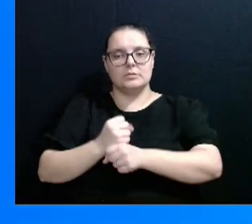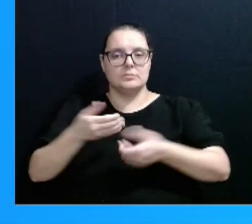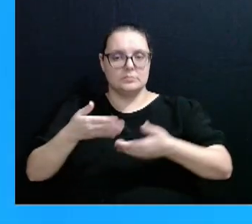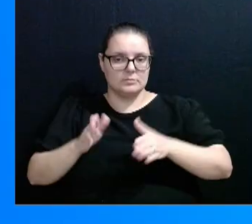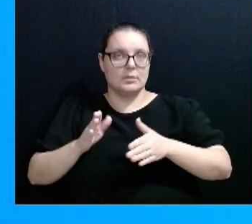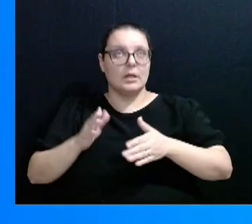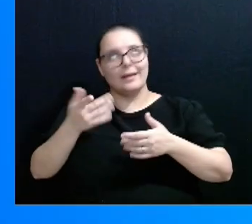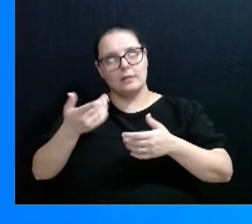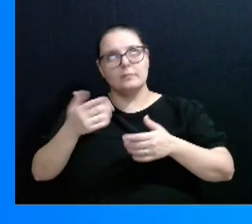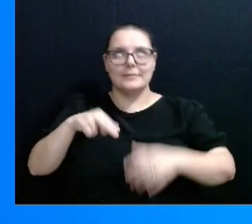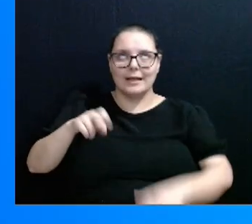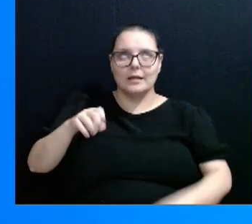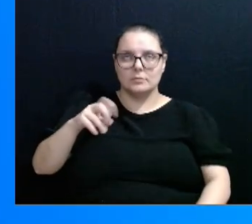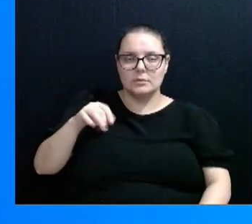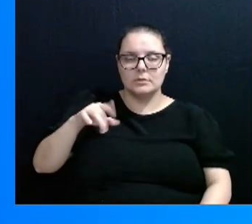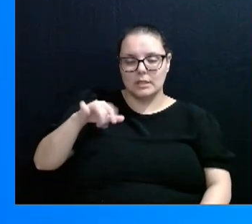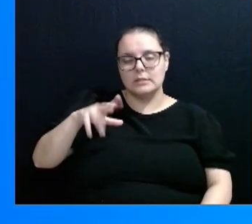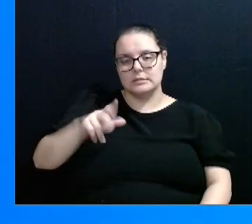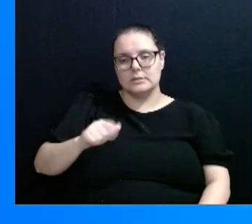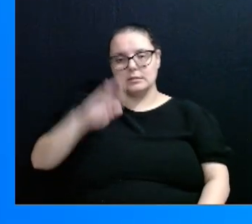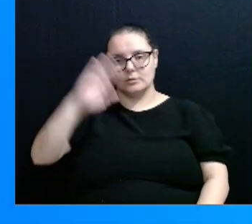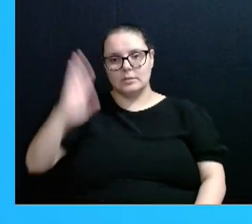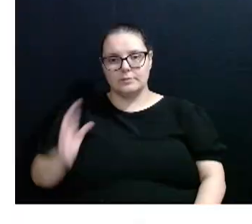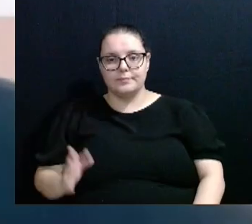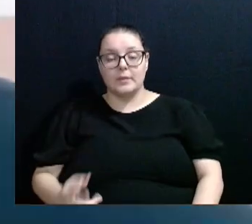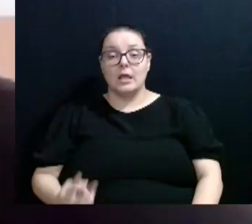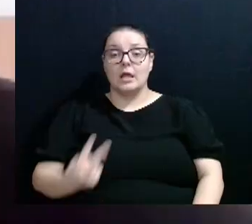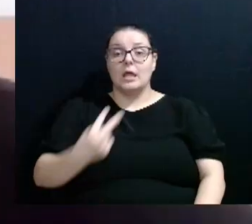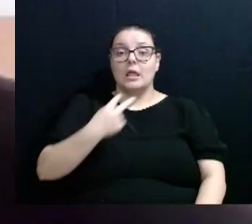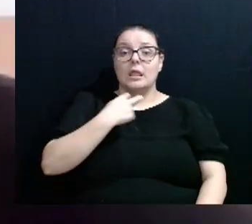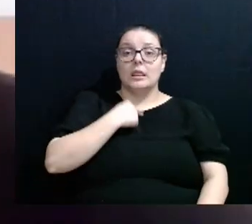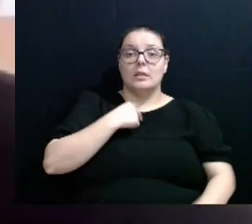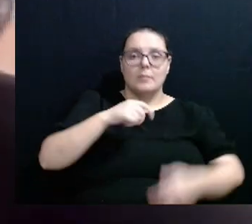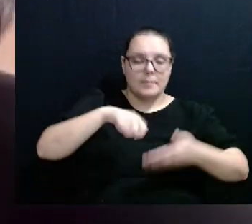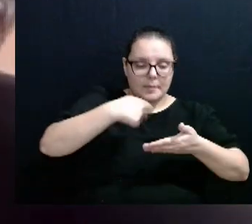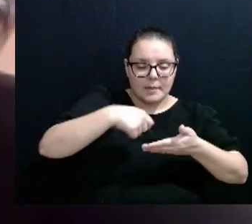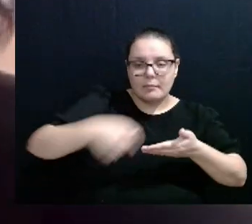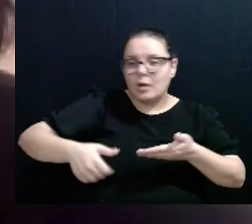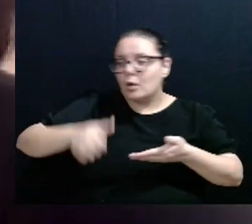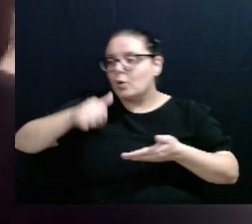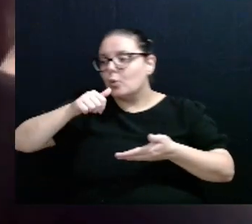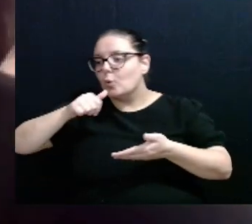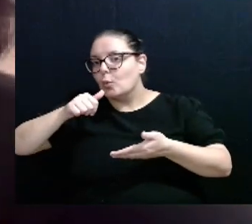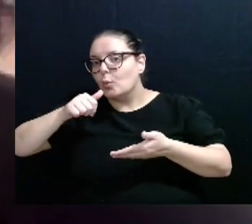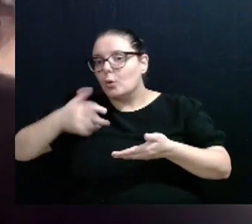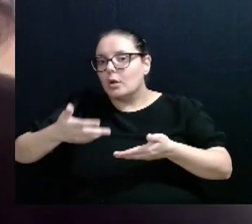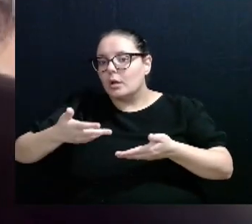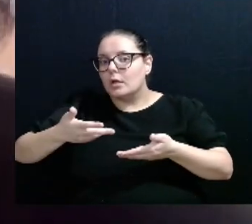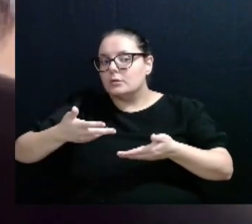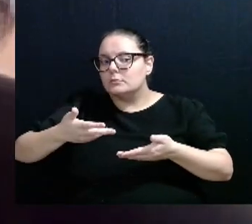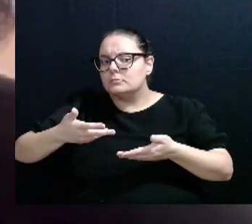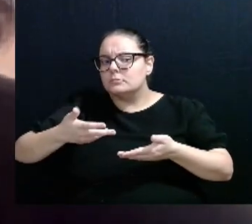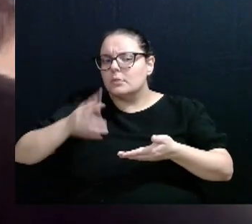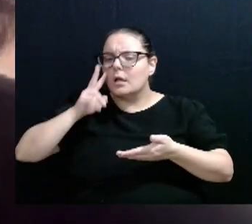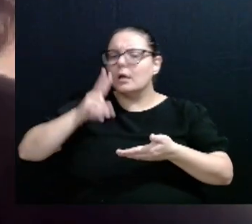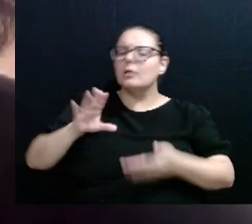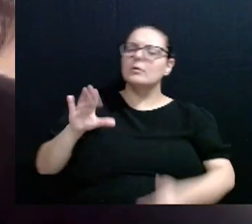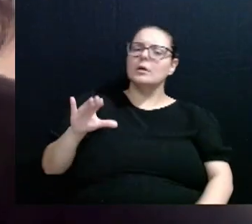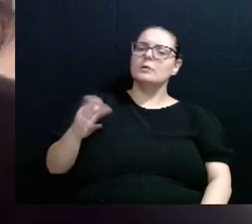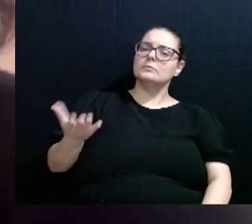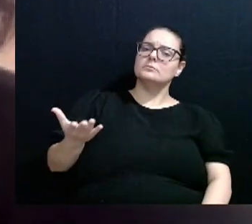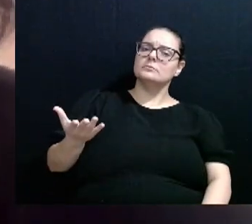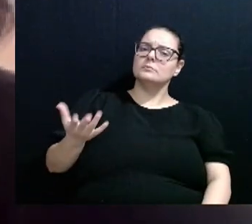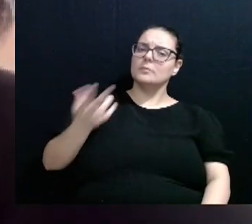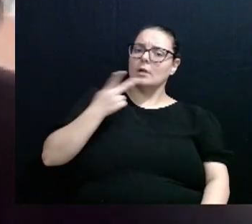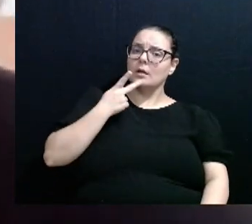esse negócio de não pode beber durante a refeição. E quando a gente vê a ciência ela fala justamente